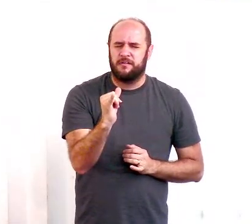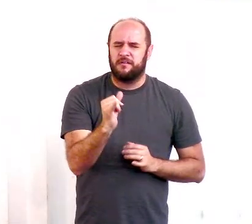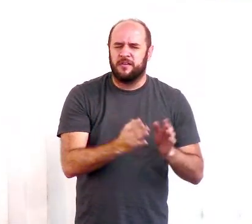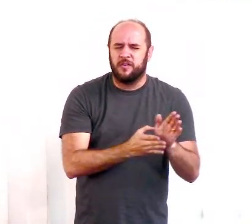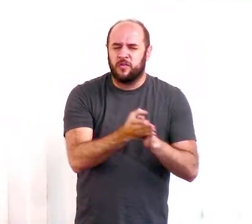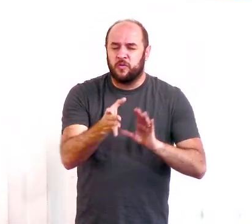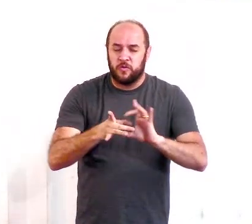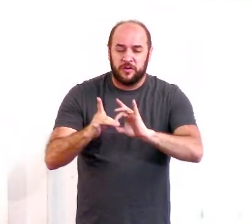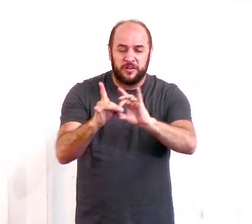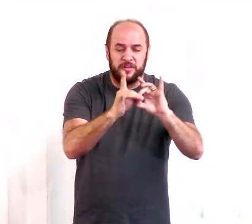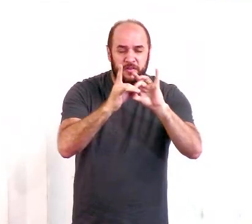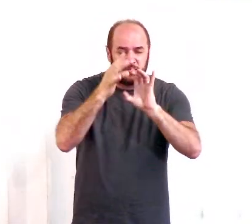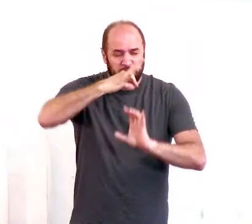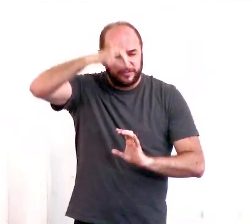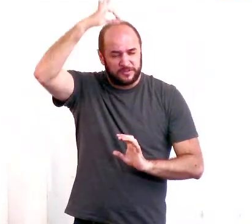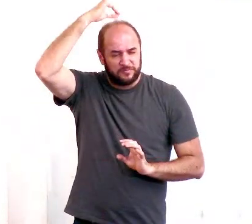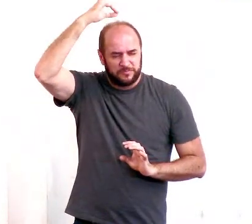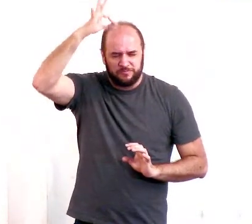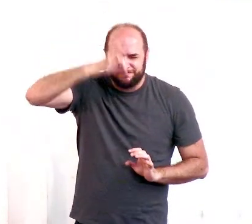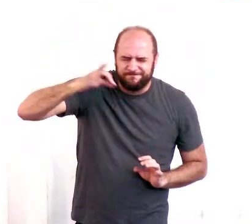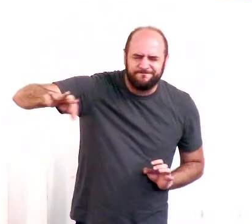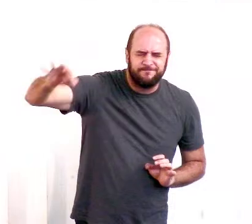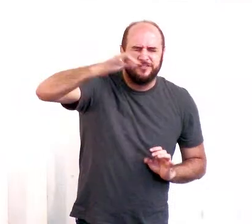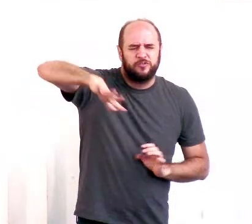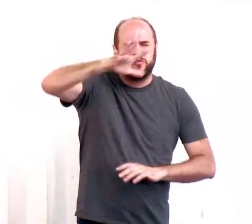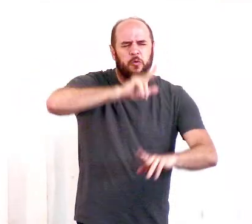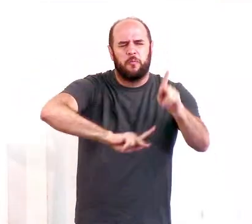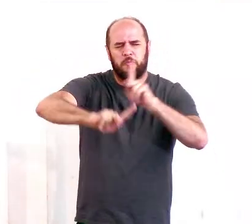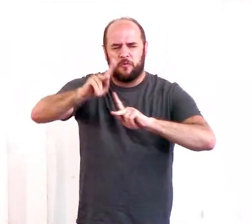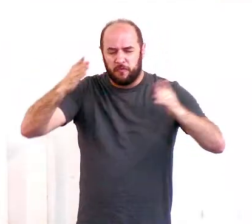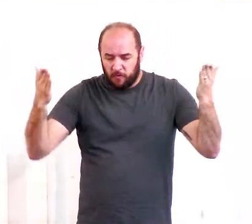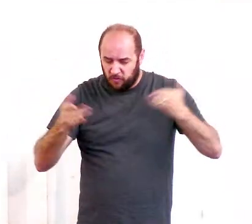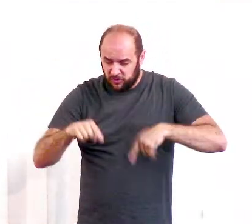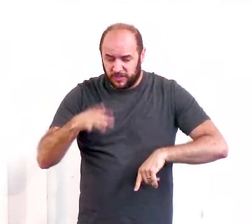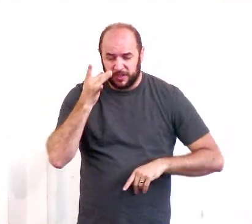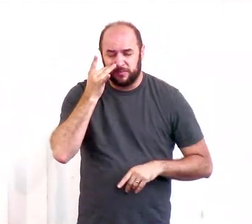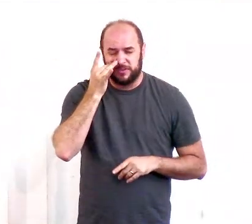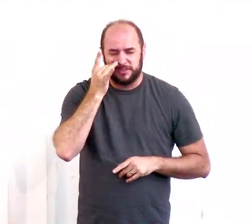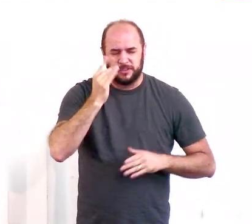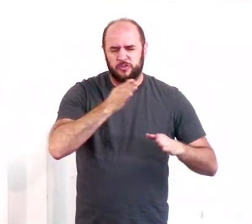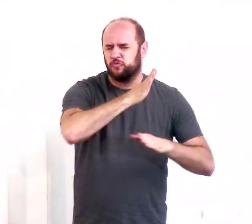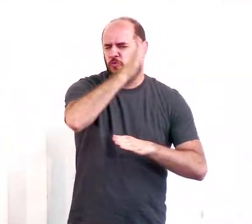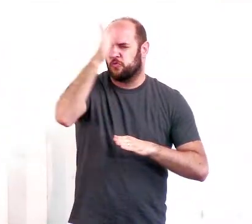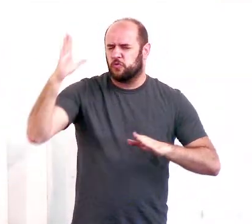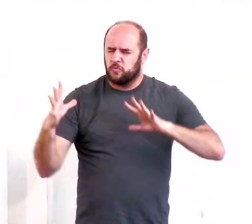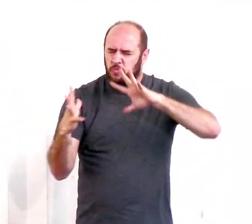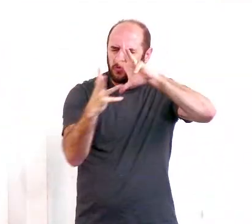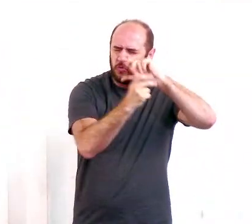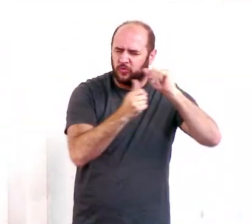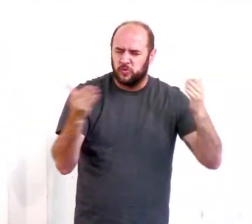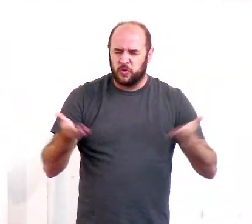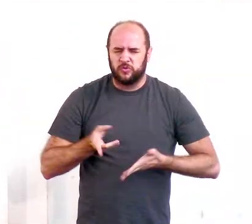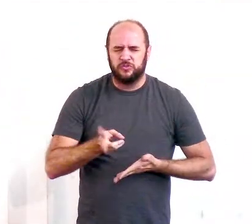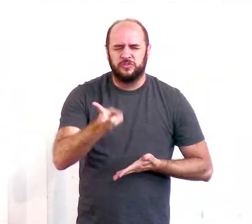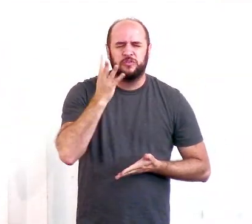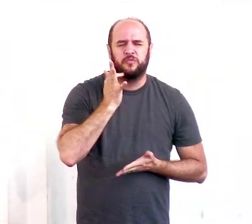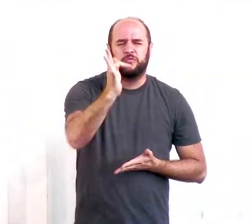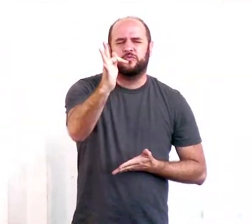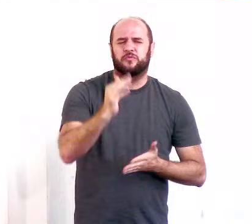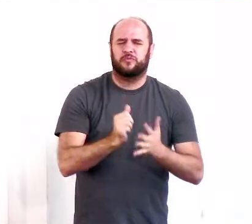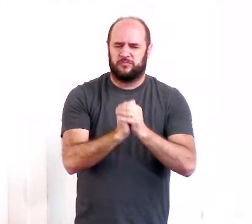comunhão do Espírito Santo sejam com todo o povo de Deus aqui presente e em todo lugar, hoje e sempre. Amém.